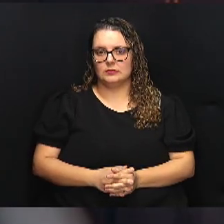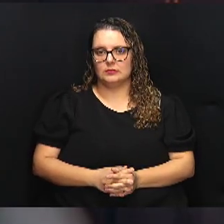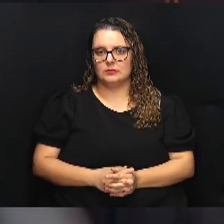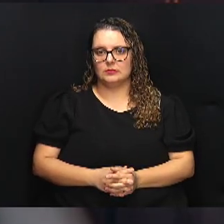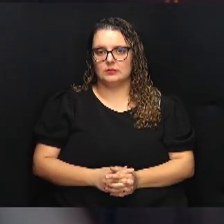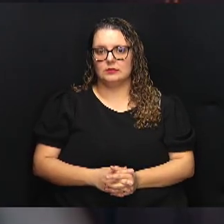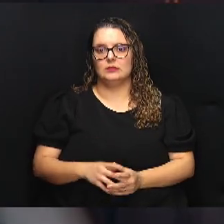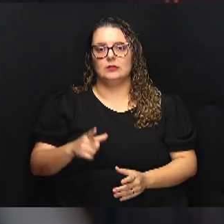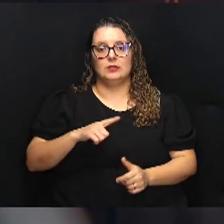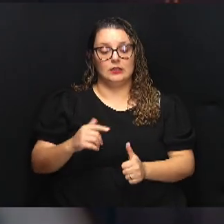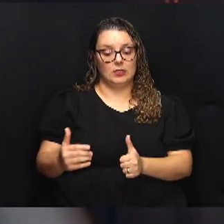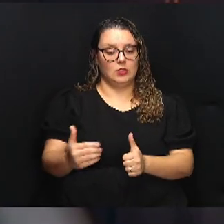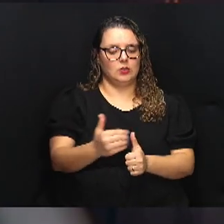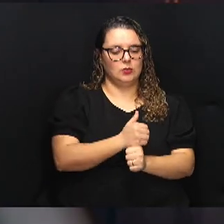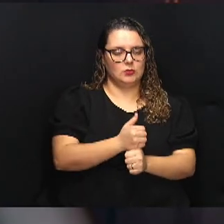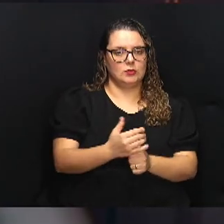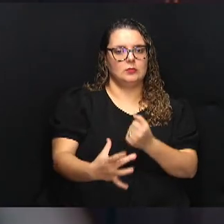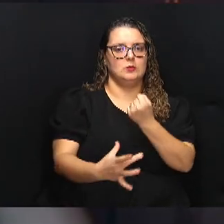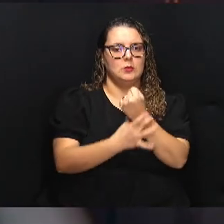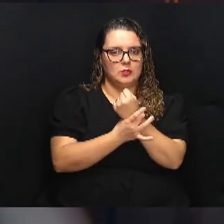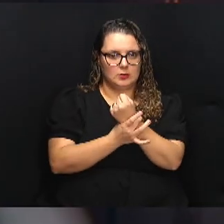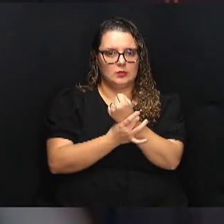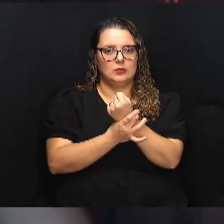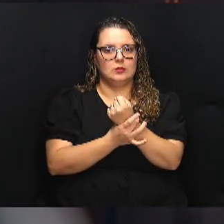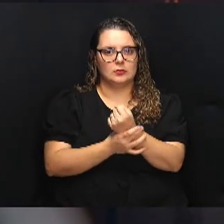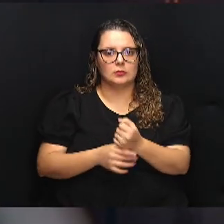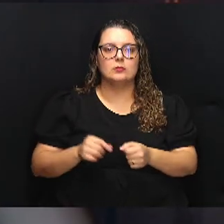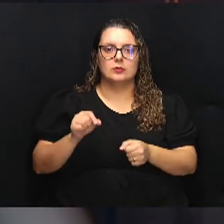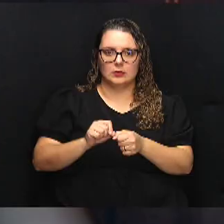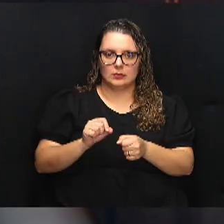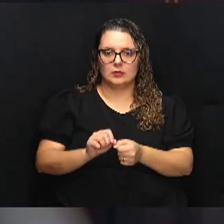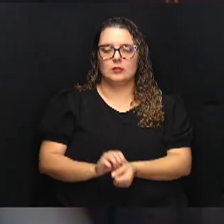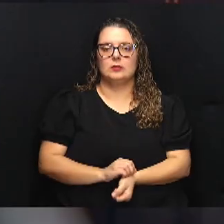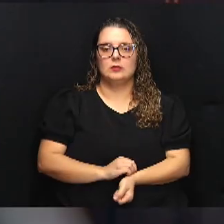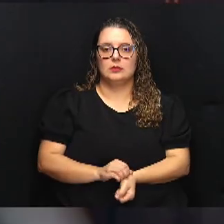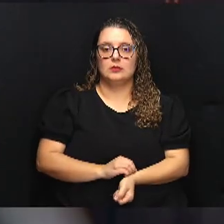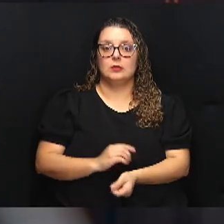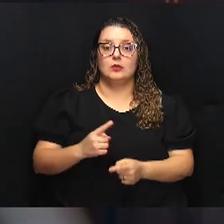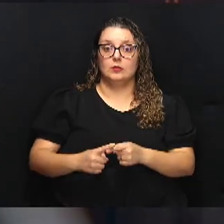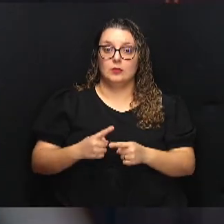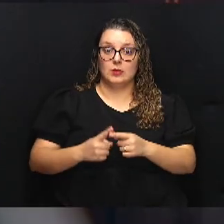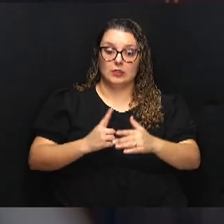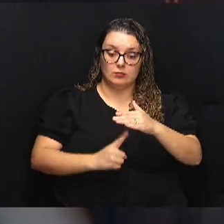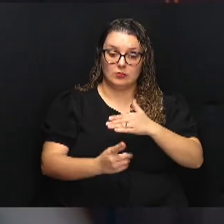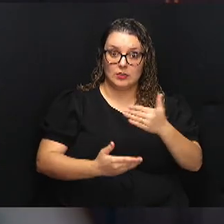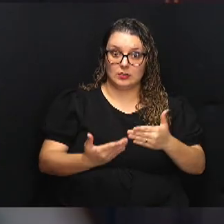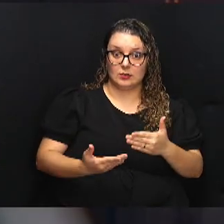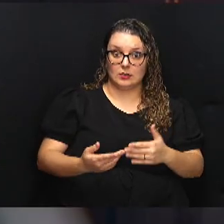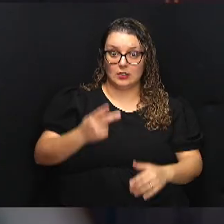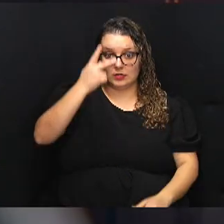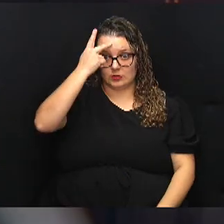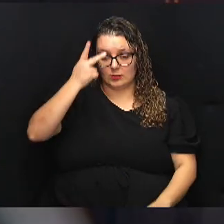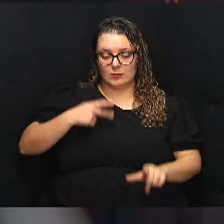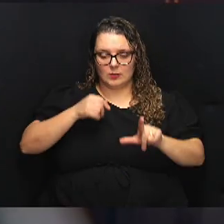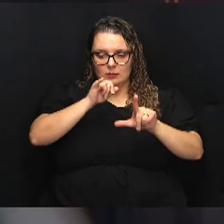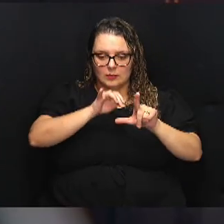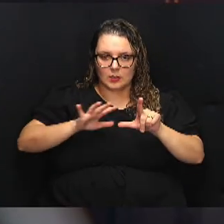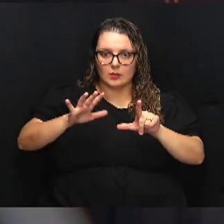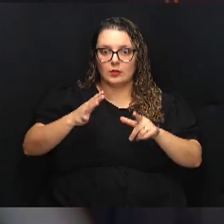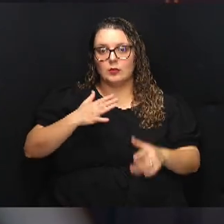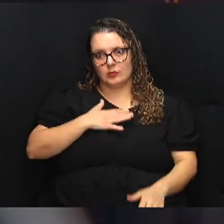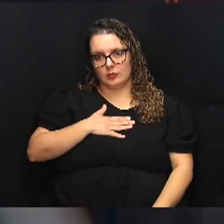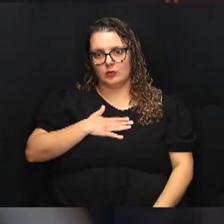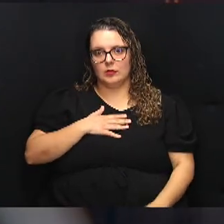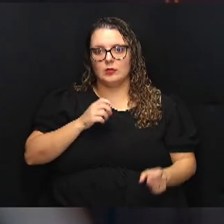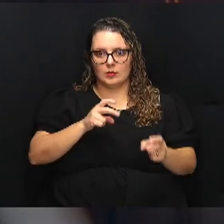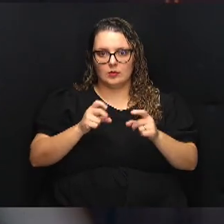tenha domínio e segurança sobre o que você está fazendo. Porque serviço é a sua imagem. No meu caso, eu